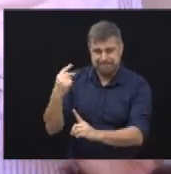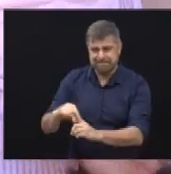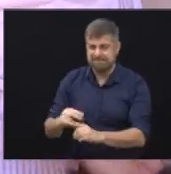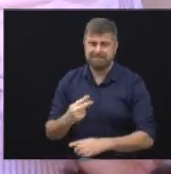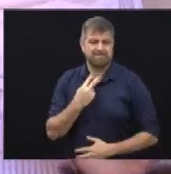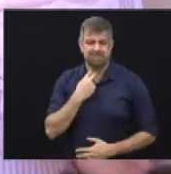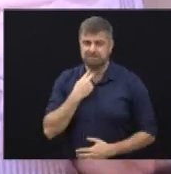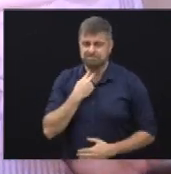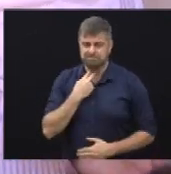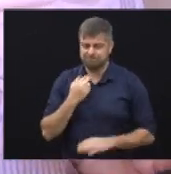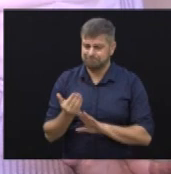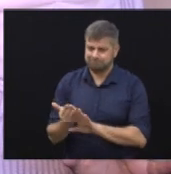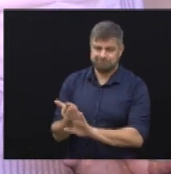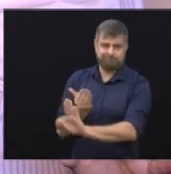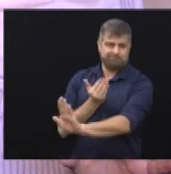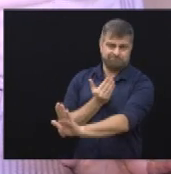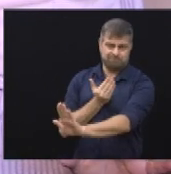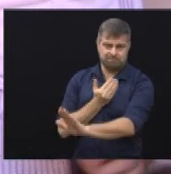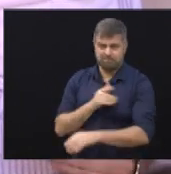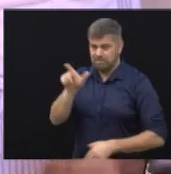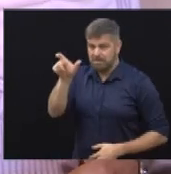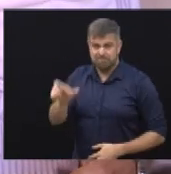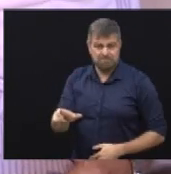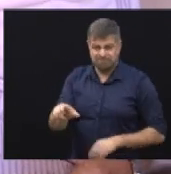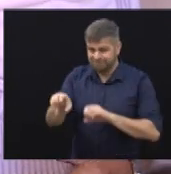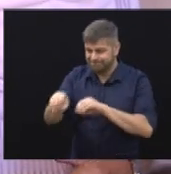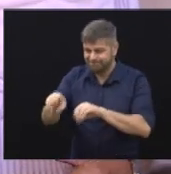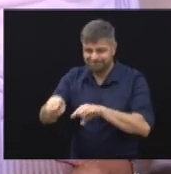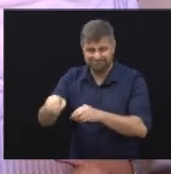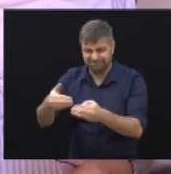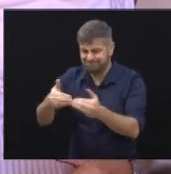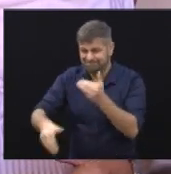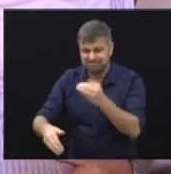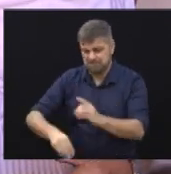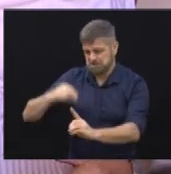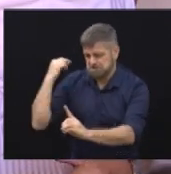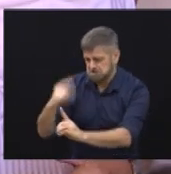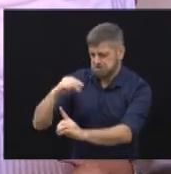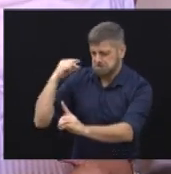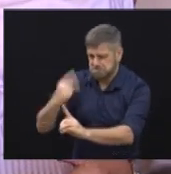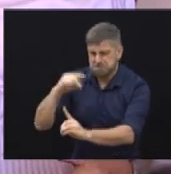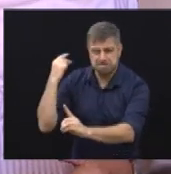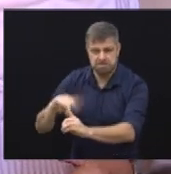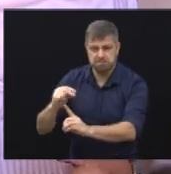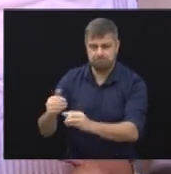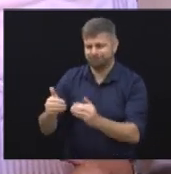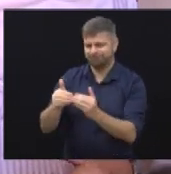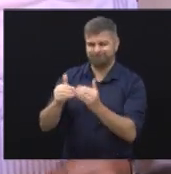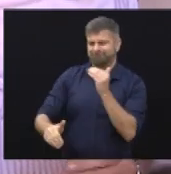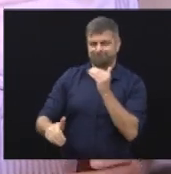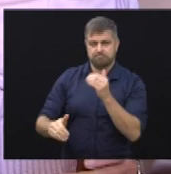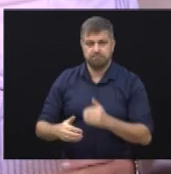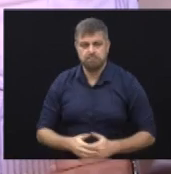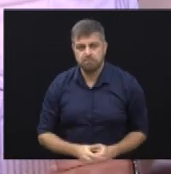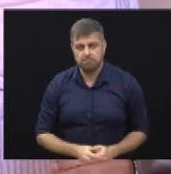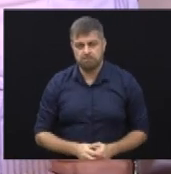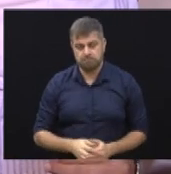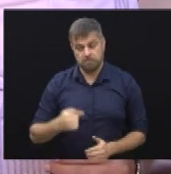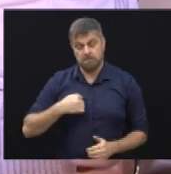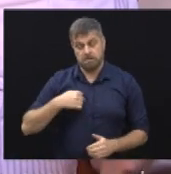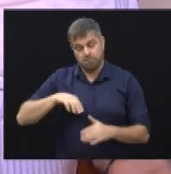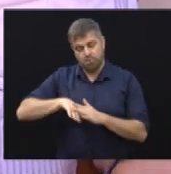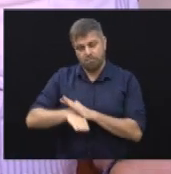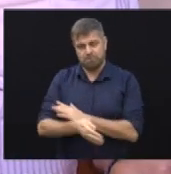ela é completamente dispensável, ninguém precisa ser educado através da violência, né?